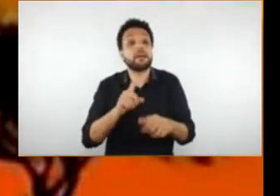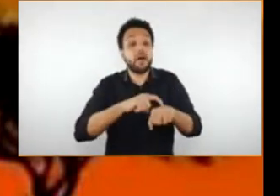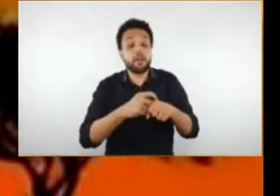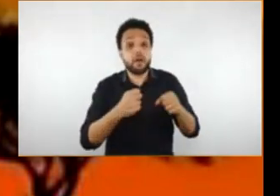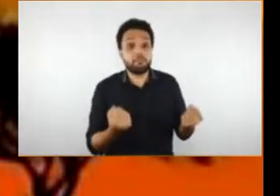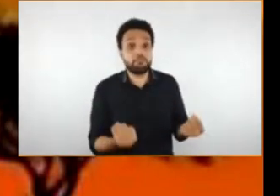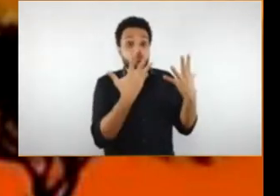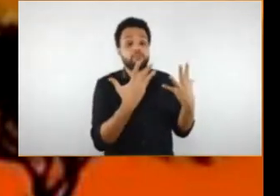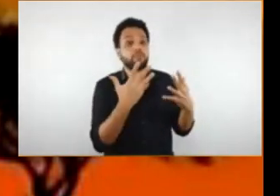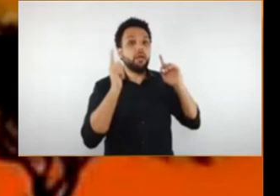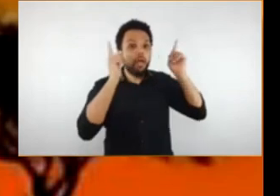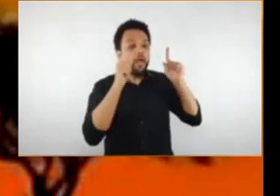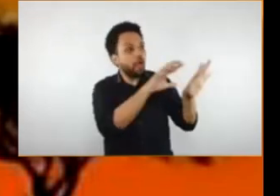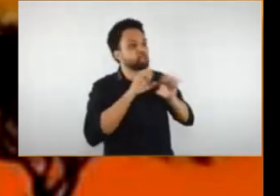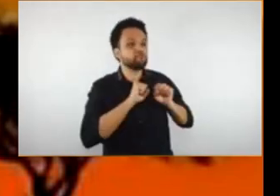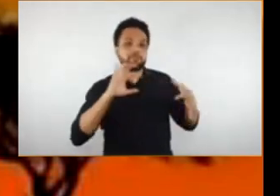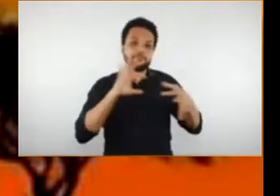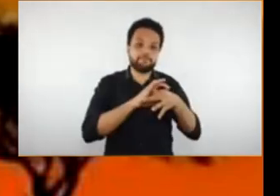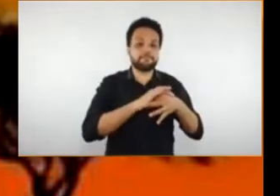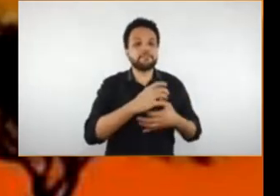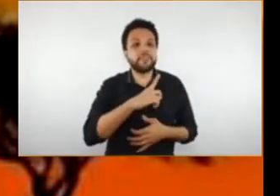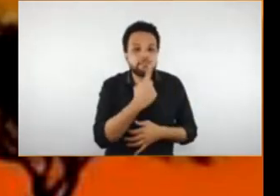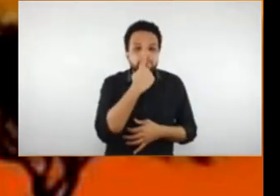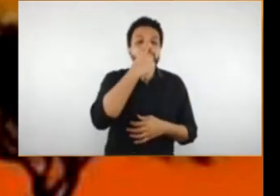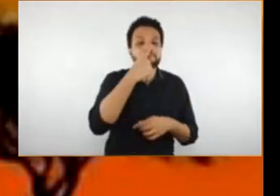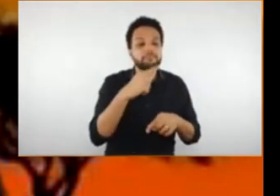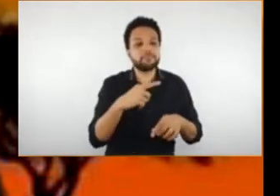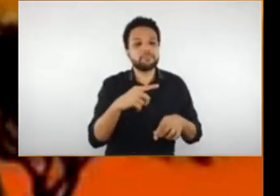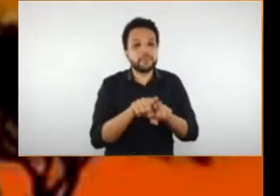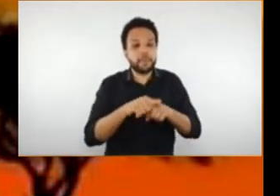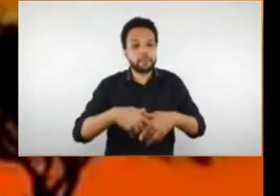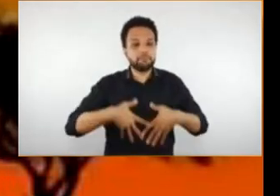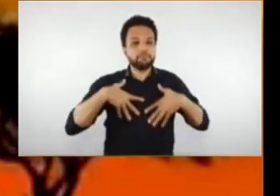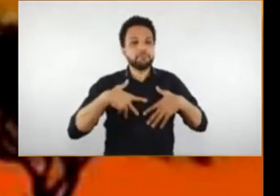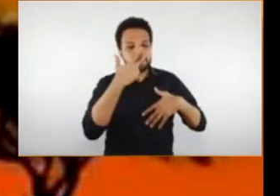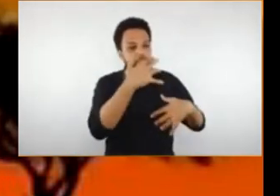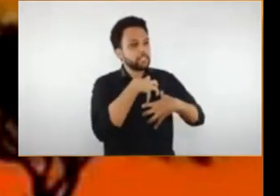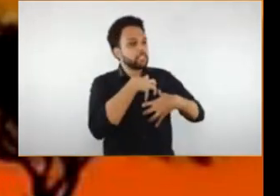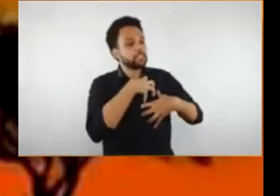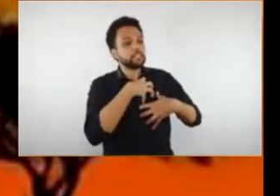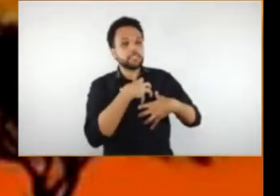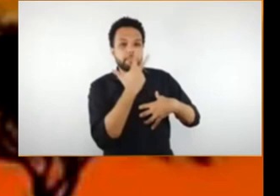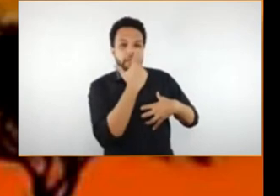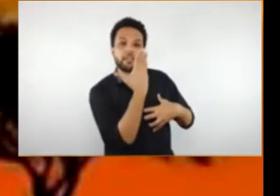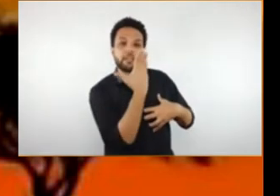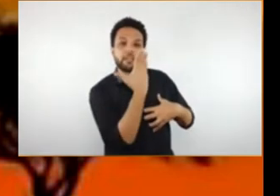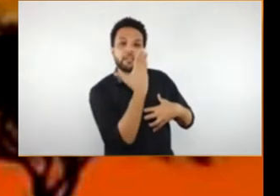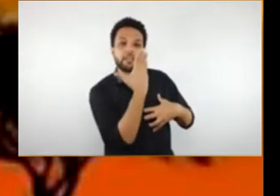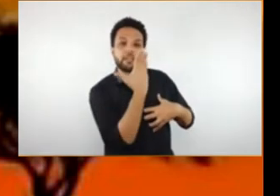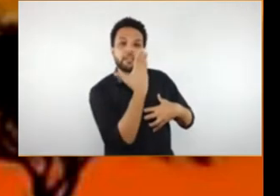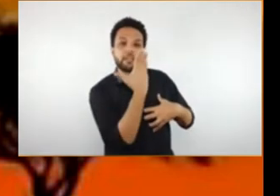com a possibilidade de inspiração, engajamento e ação. Eu venho do mundo